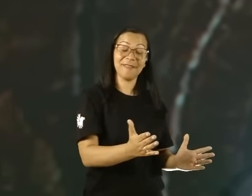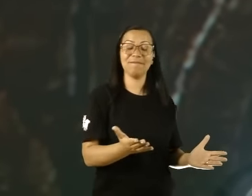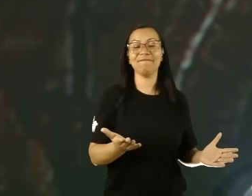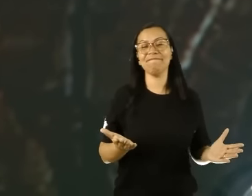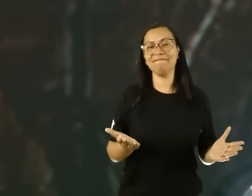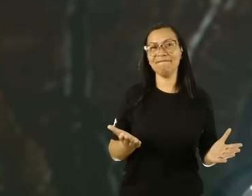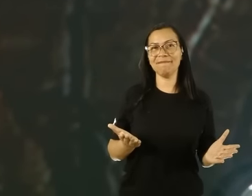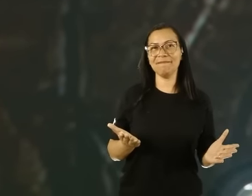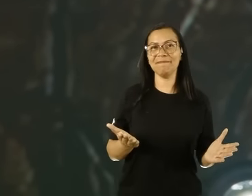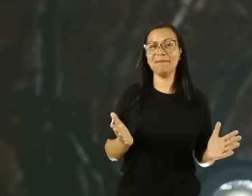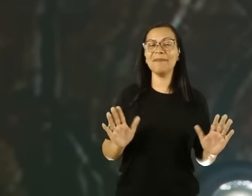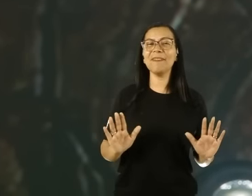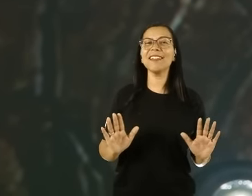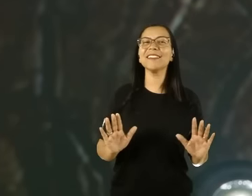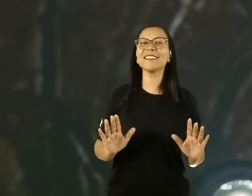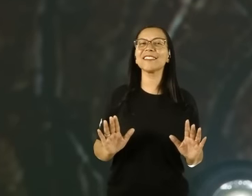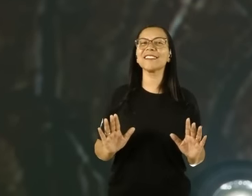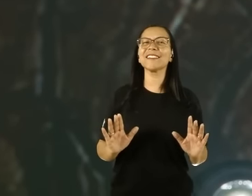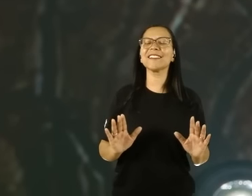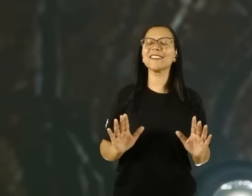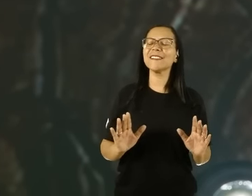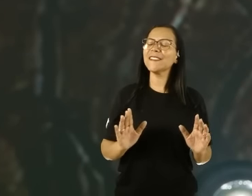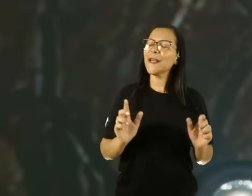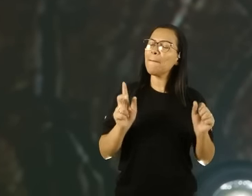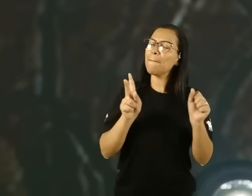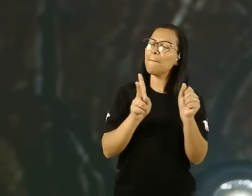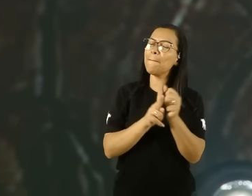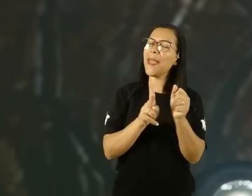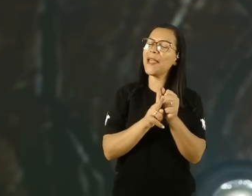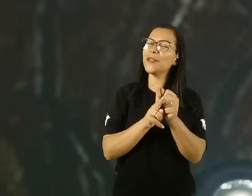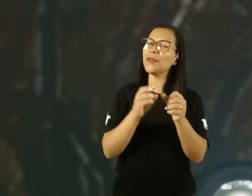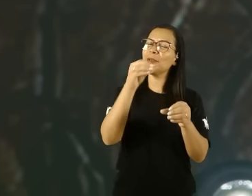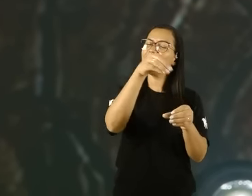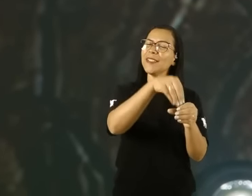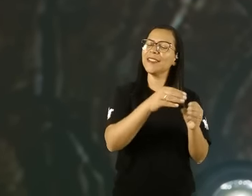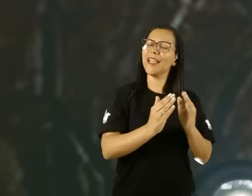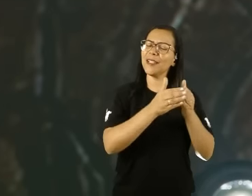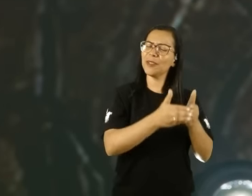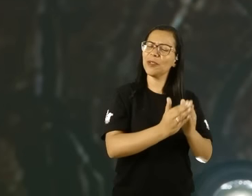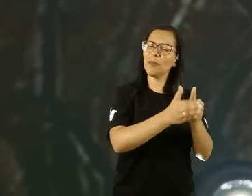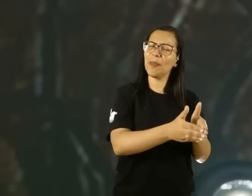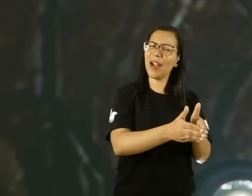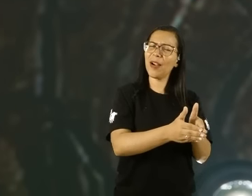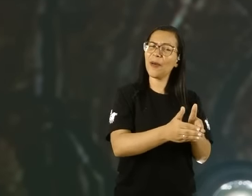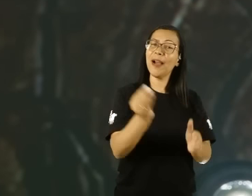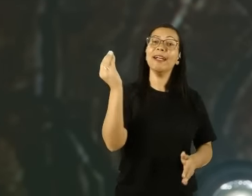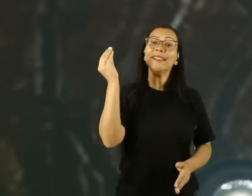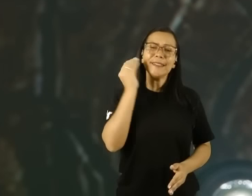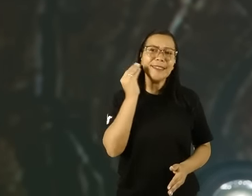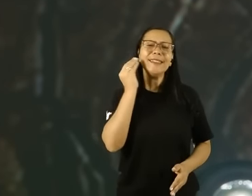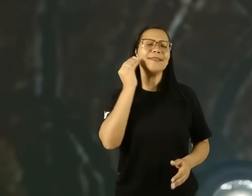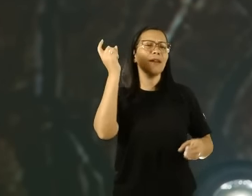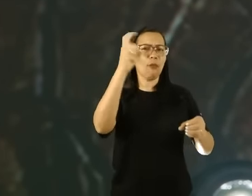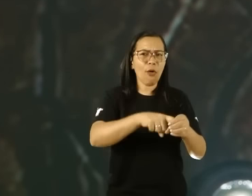errado, quando Pedro está pelado, nervoso, tentando voltar para um lugar, e Deus está falando, você não vai dar